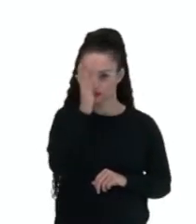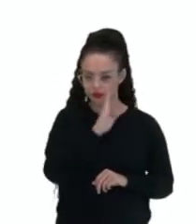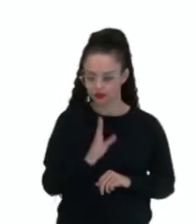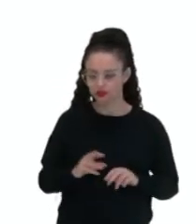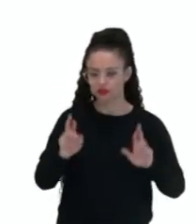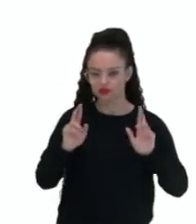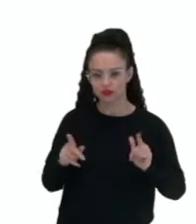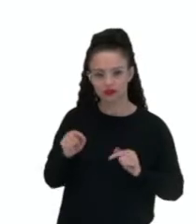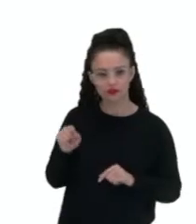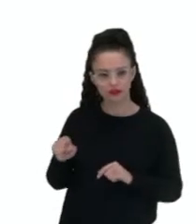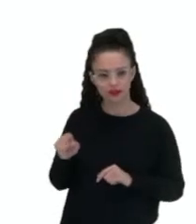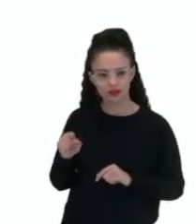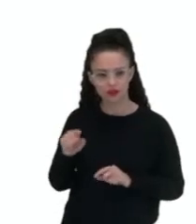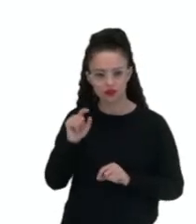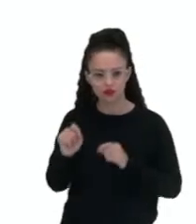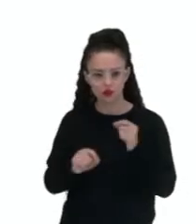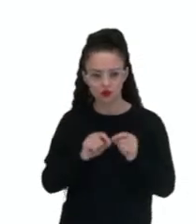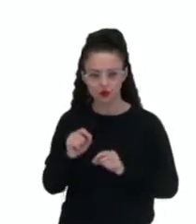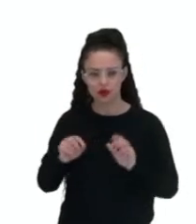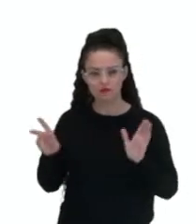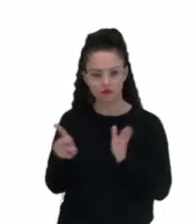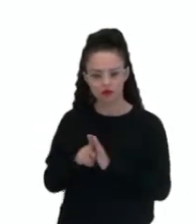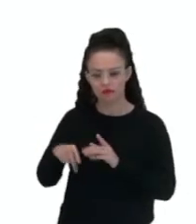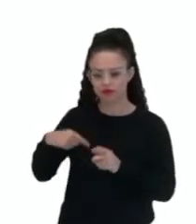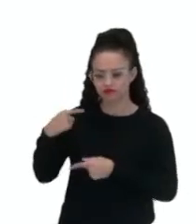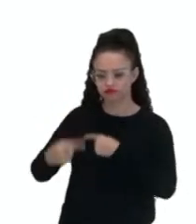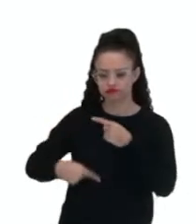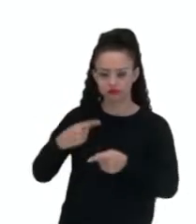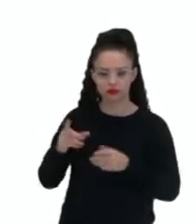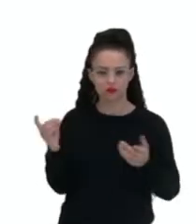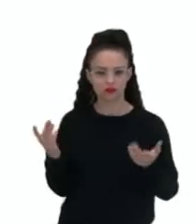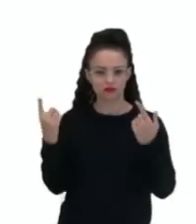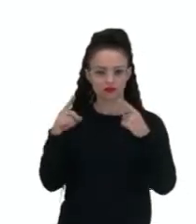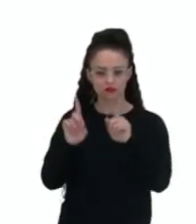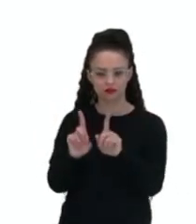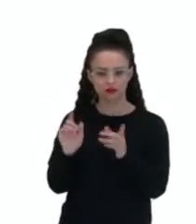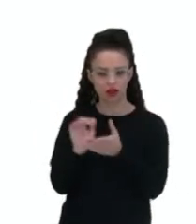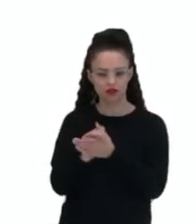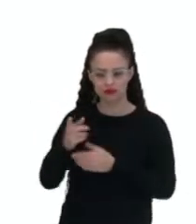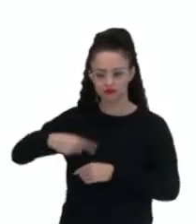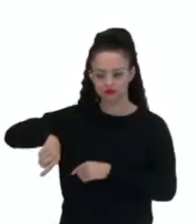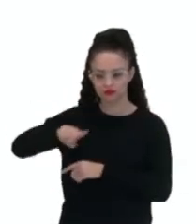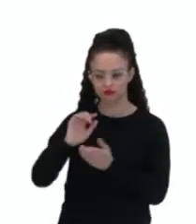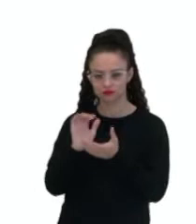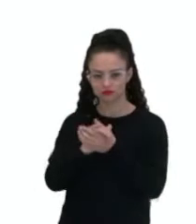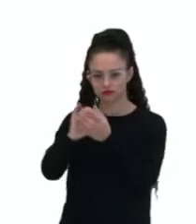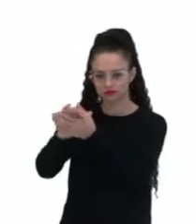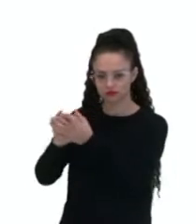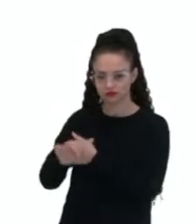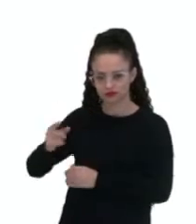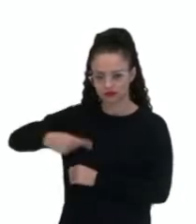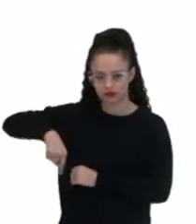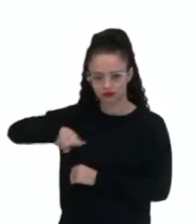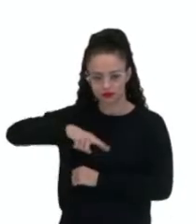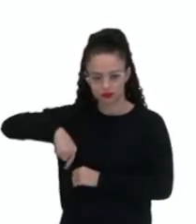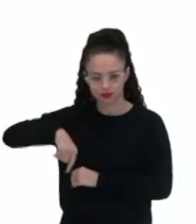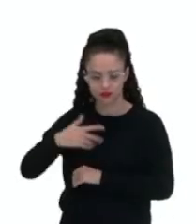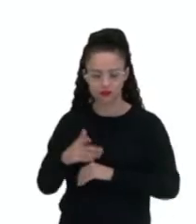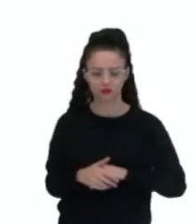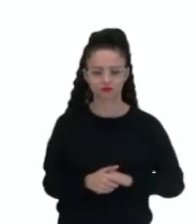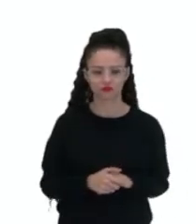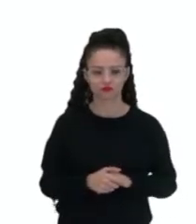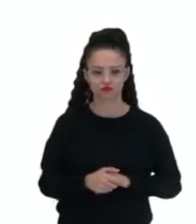costumam ser uma casta, né? Então casam somente entre eles, né? Os griots vão estar casando entre eles, né? Ou